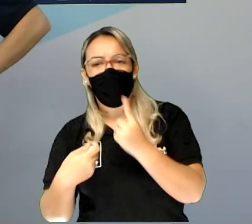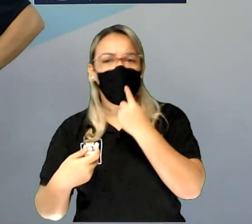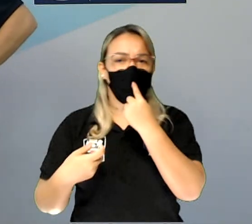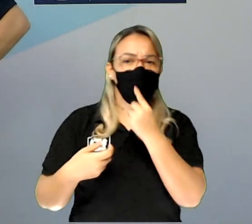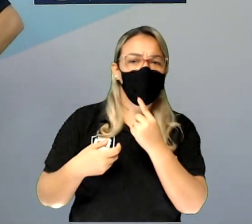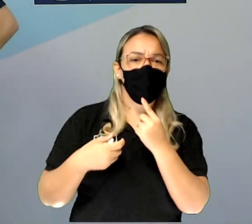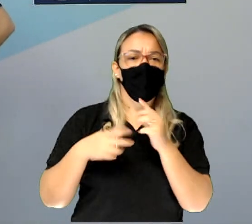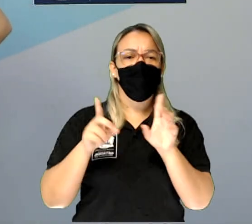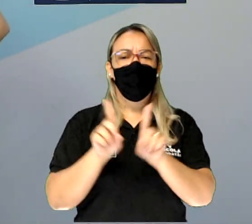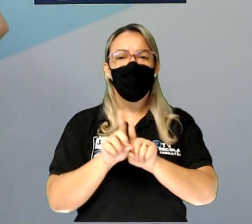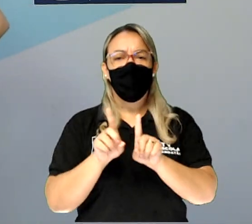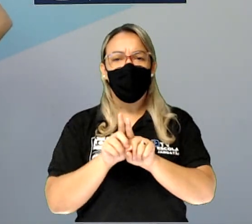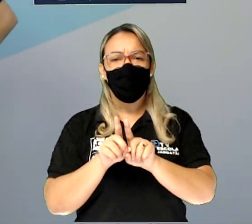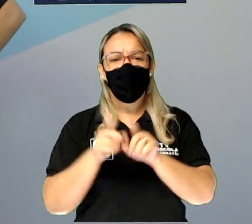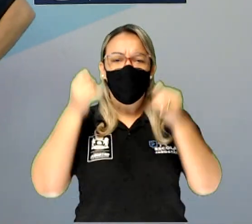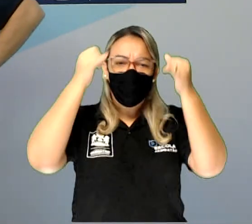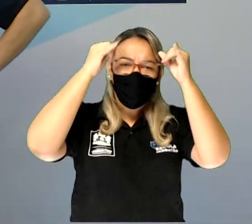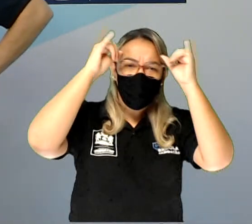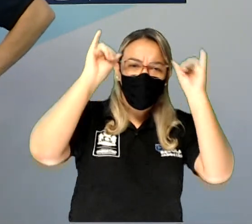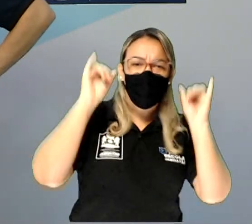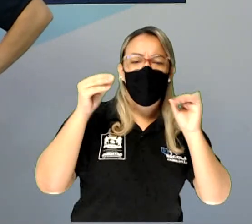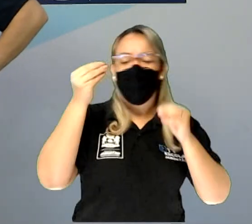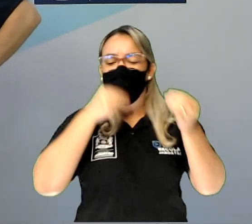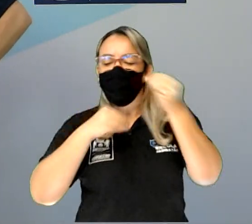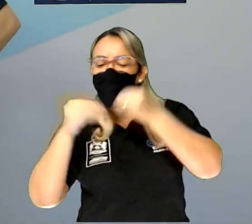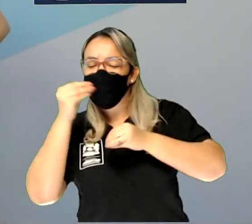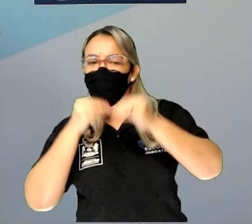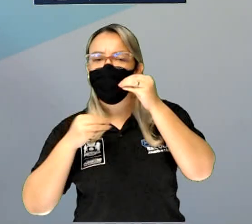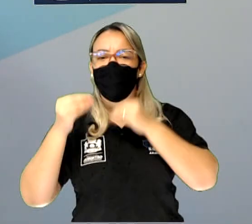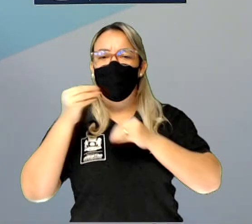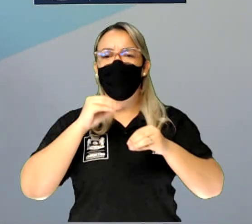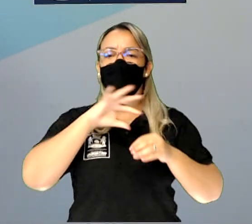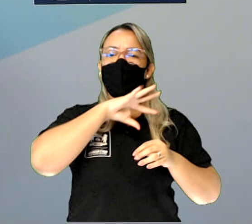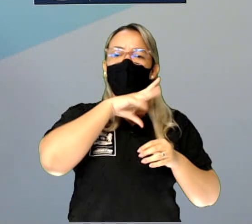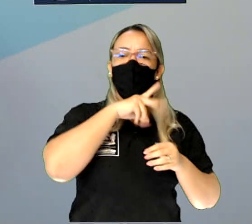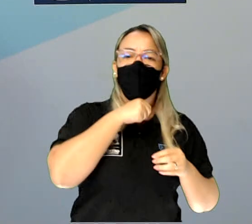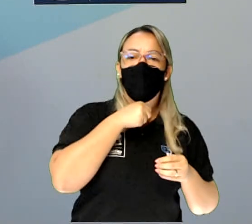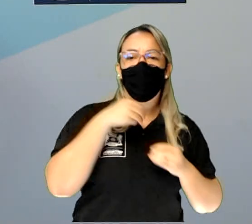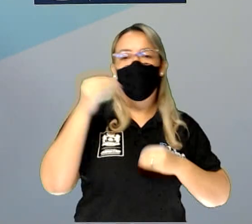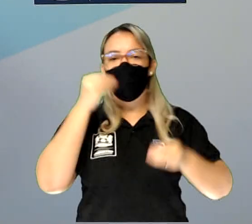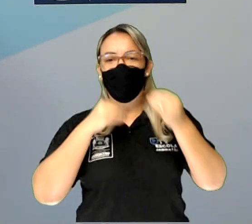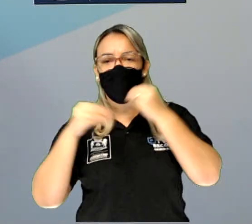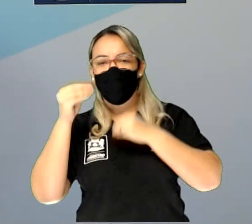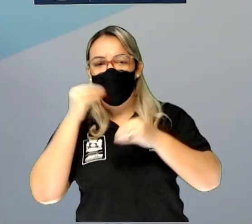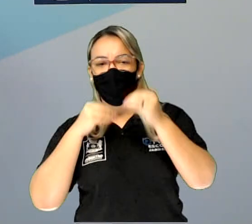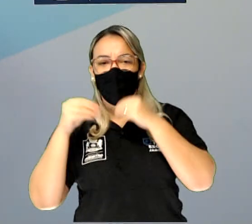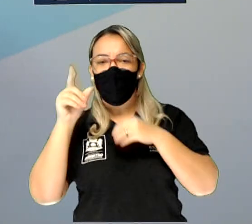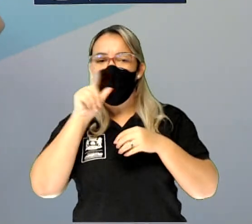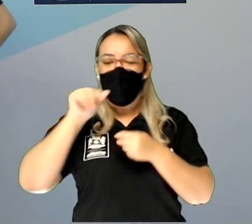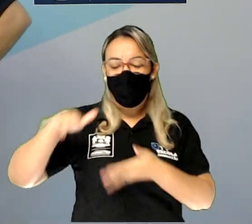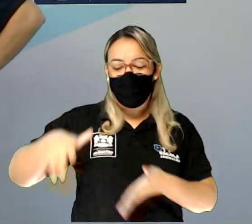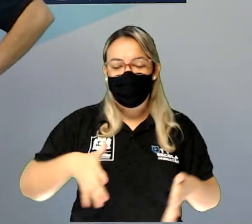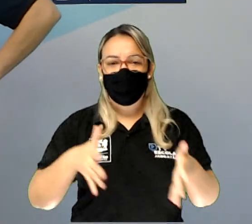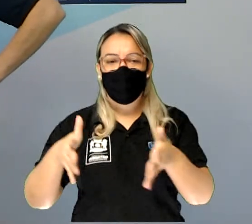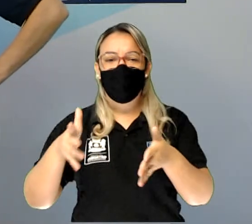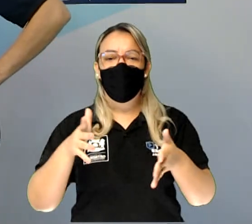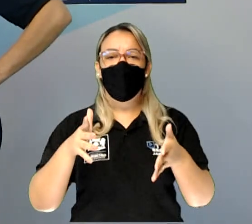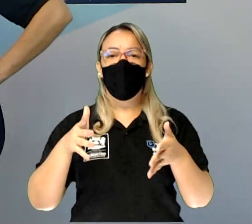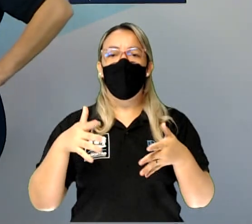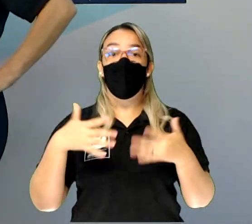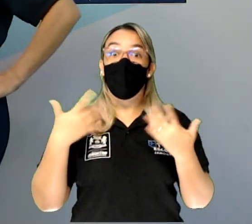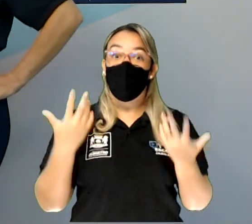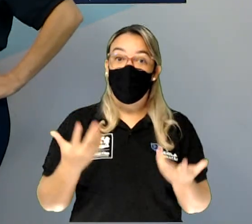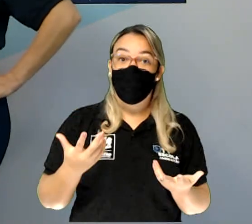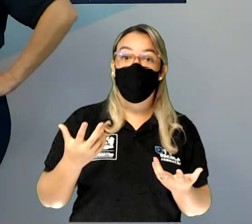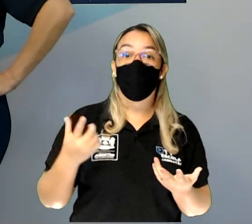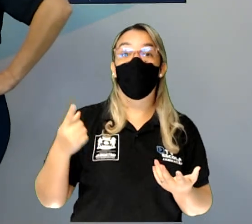aqui comendo uma folhagem, os animais se alimentando daquilo que também o mar oferece para eles.